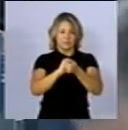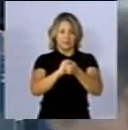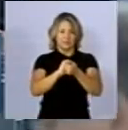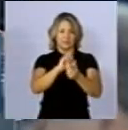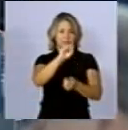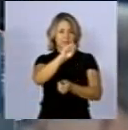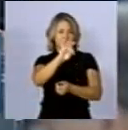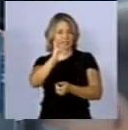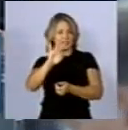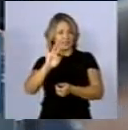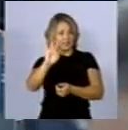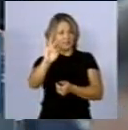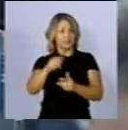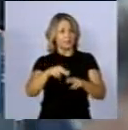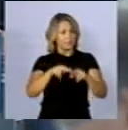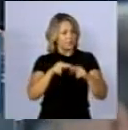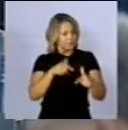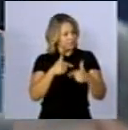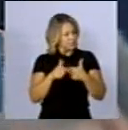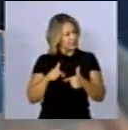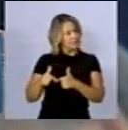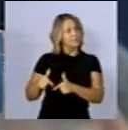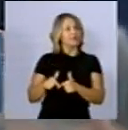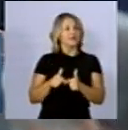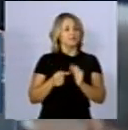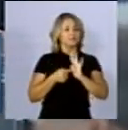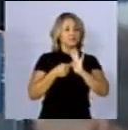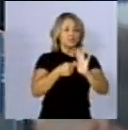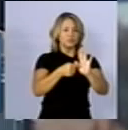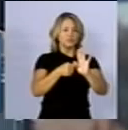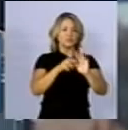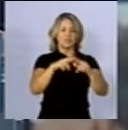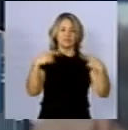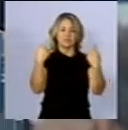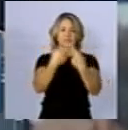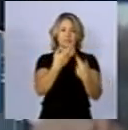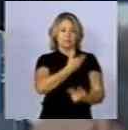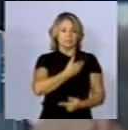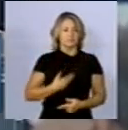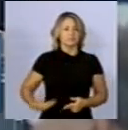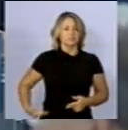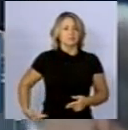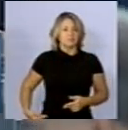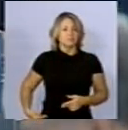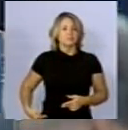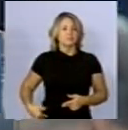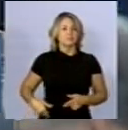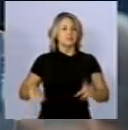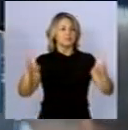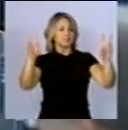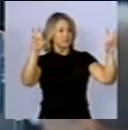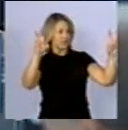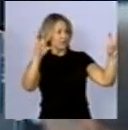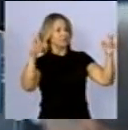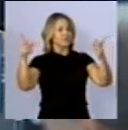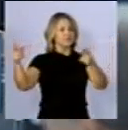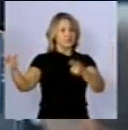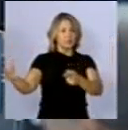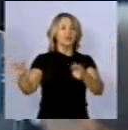STF pela iniciativa de trazer paraa audiência pública eh itens desse tipo